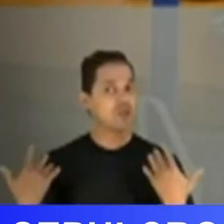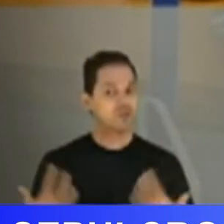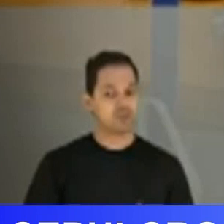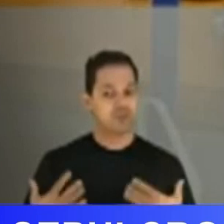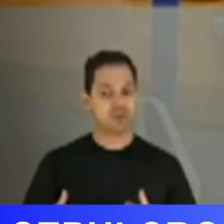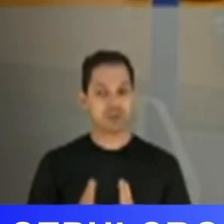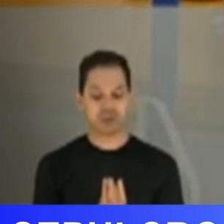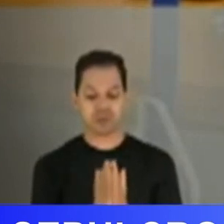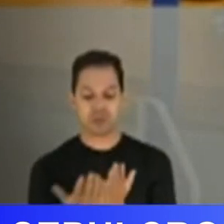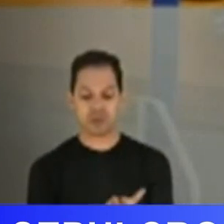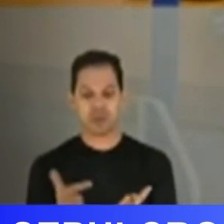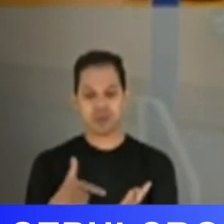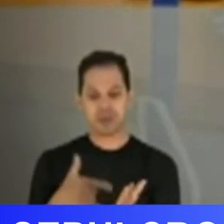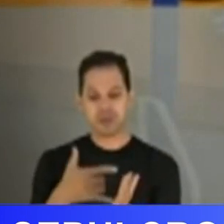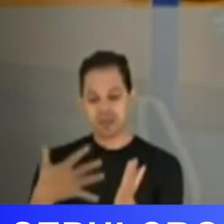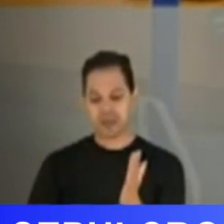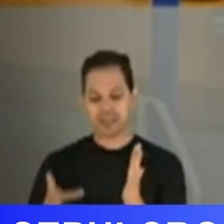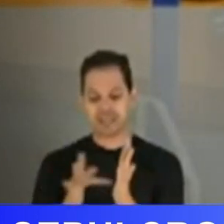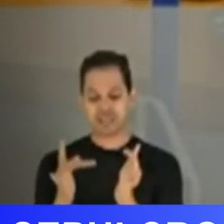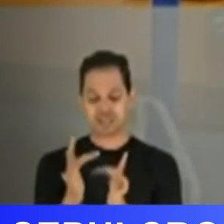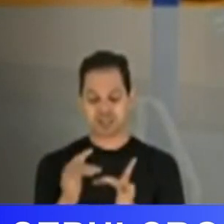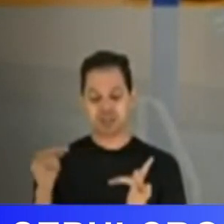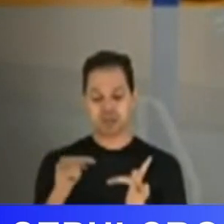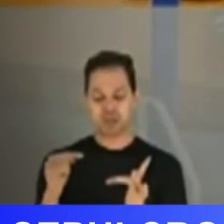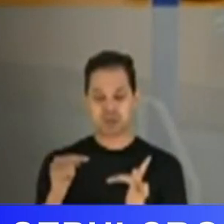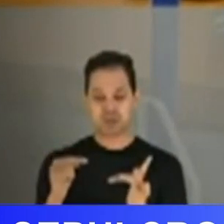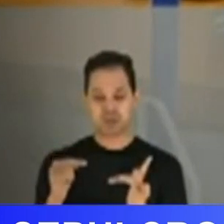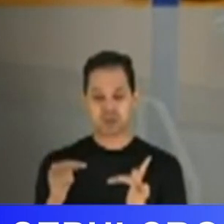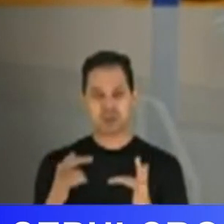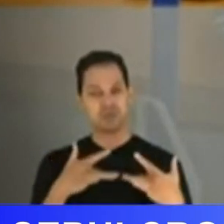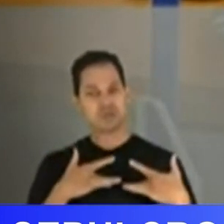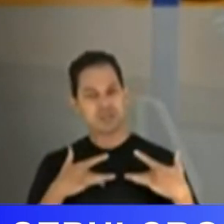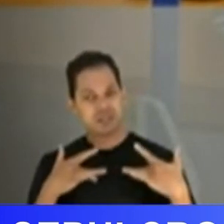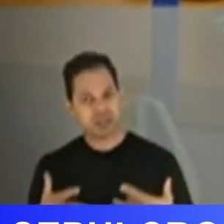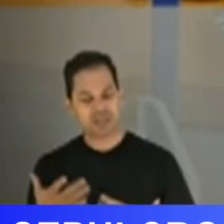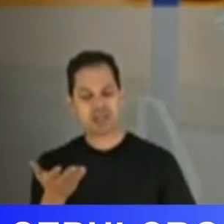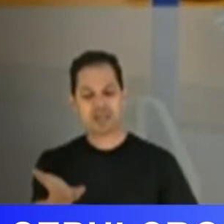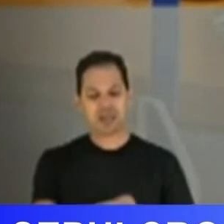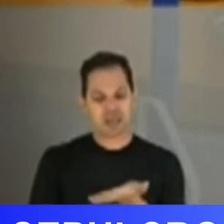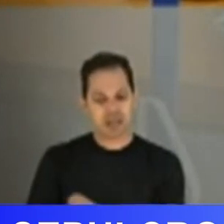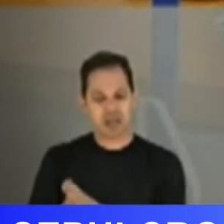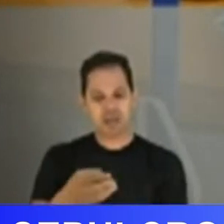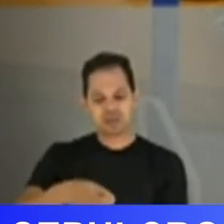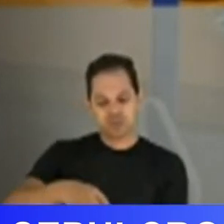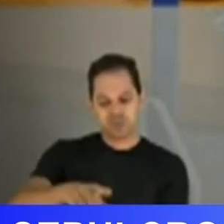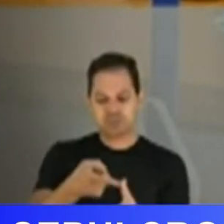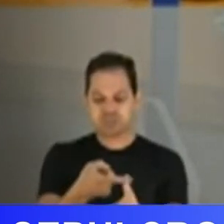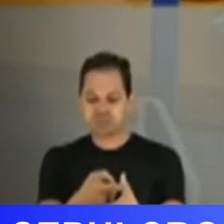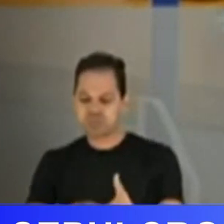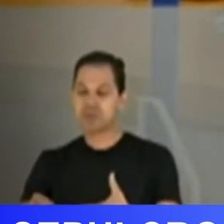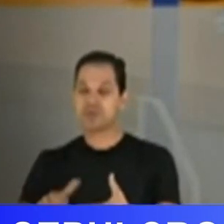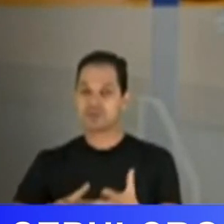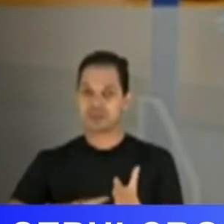no Evangelho de Jesus Cristo, que é a graça, que é a solidariedade, que é a partilha, significa